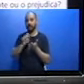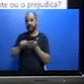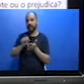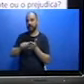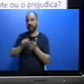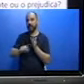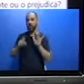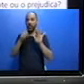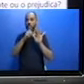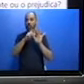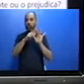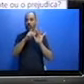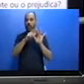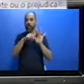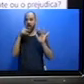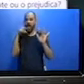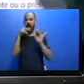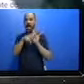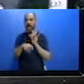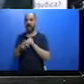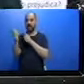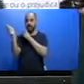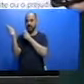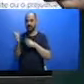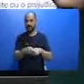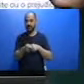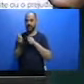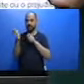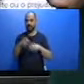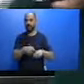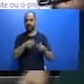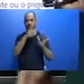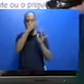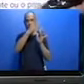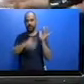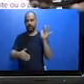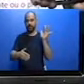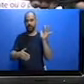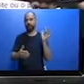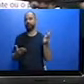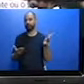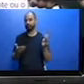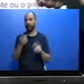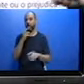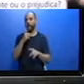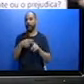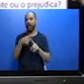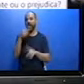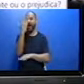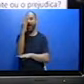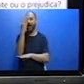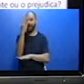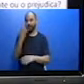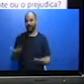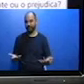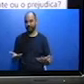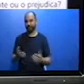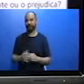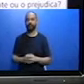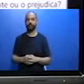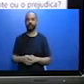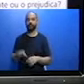sendo cortado com um machado olha aqui o dedo do médico letra b o que está